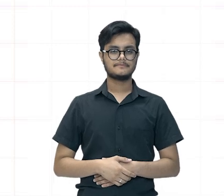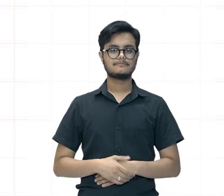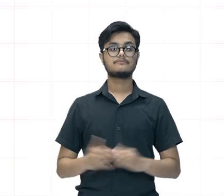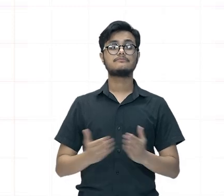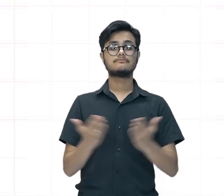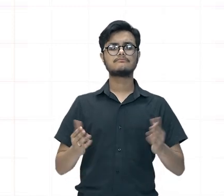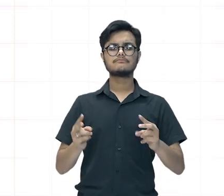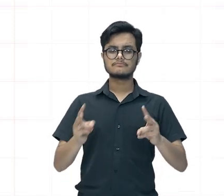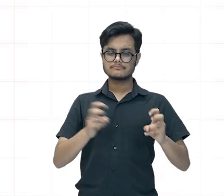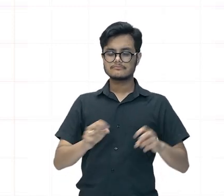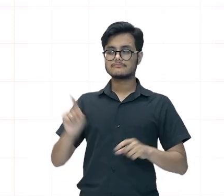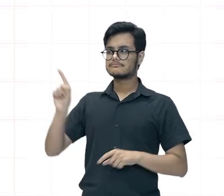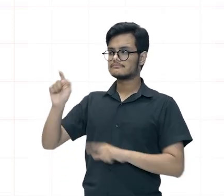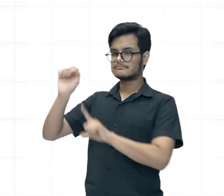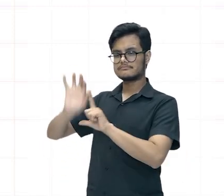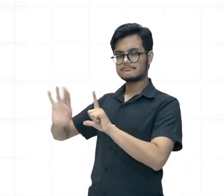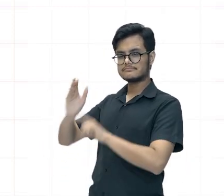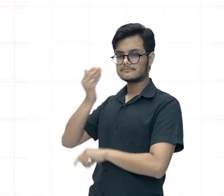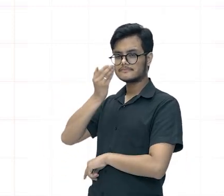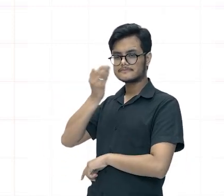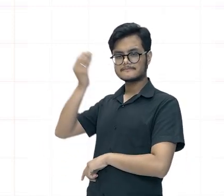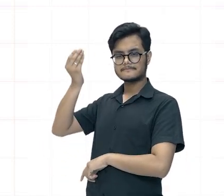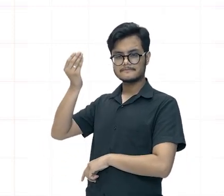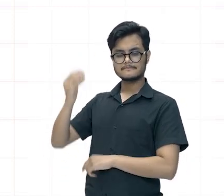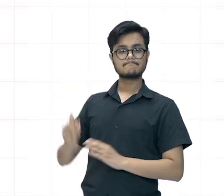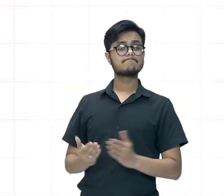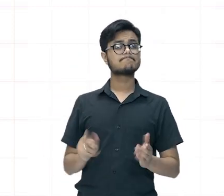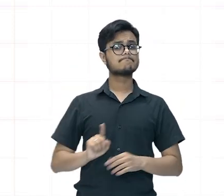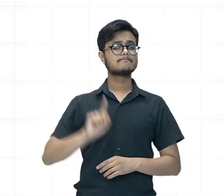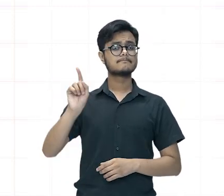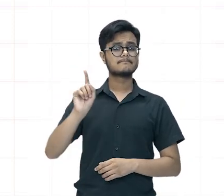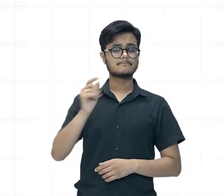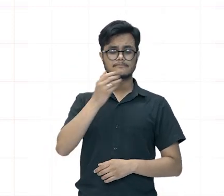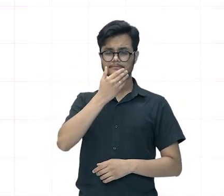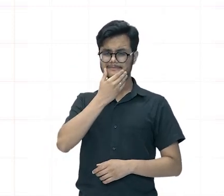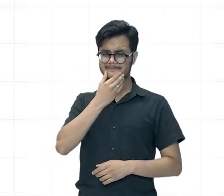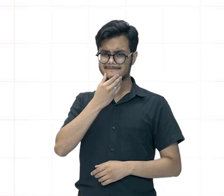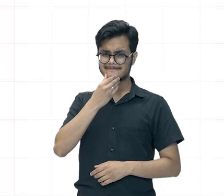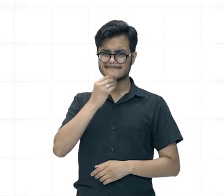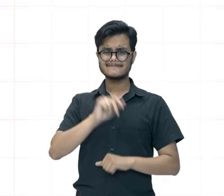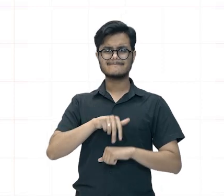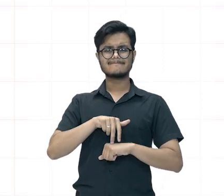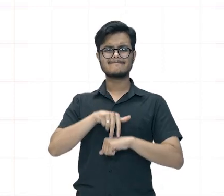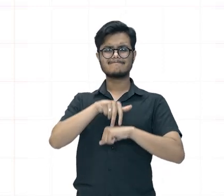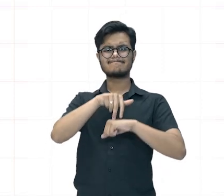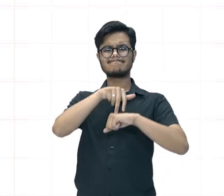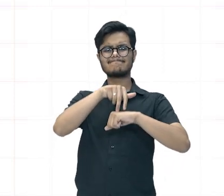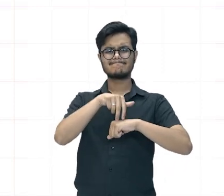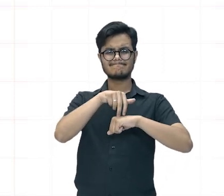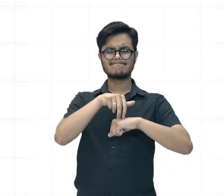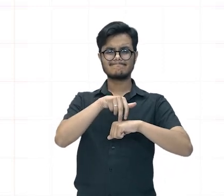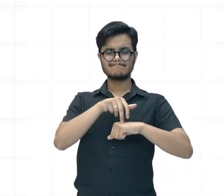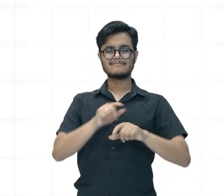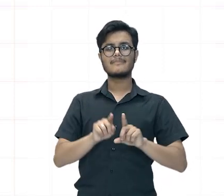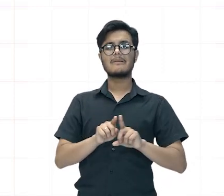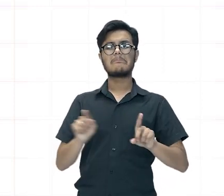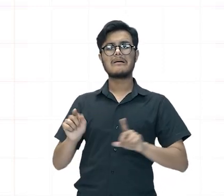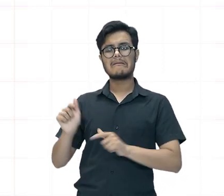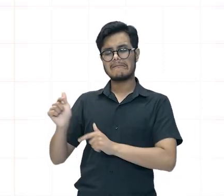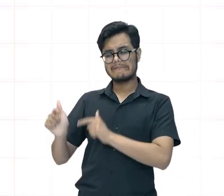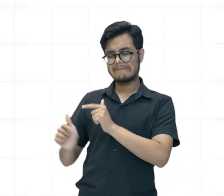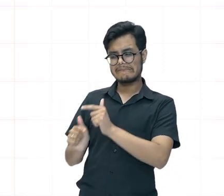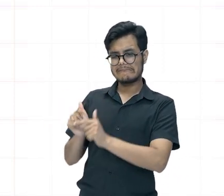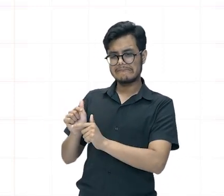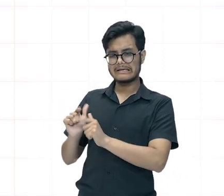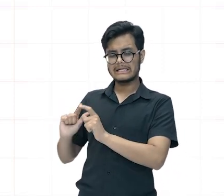observa aí bem essa imagem, ou seja, o clero está lá em cima, juntamente com a nobreza, enquanto aí a maioria da